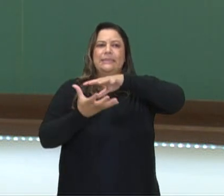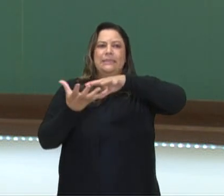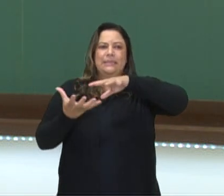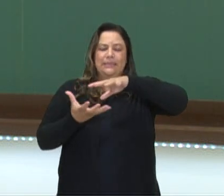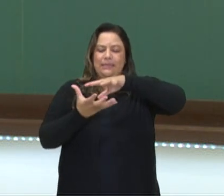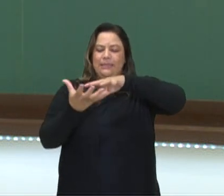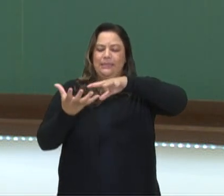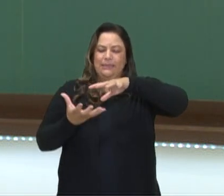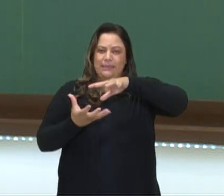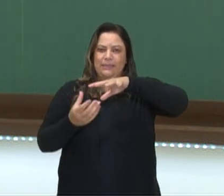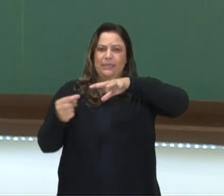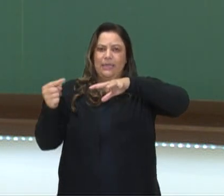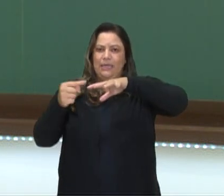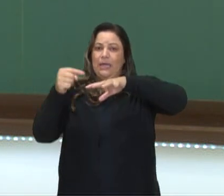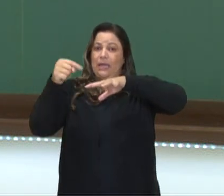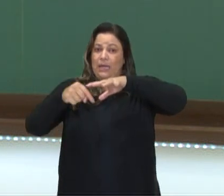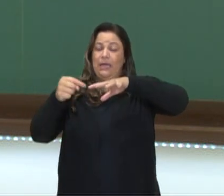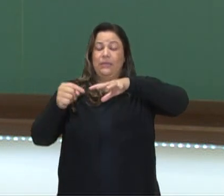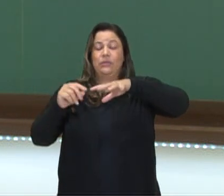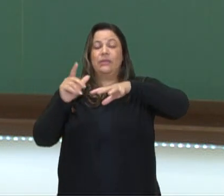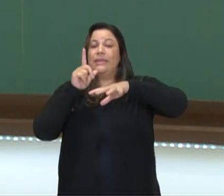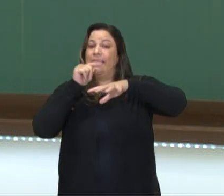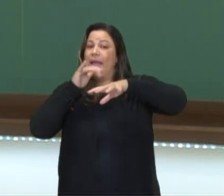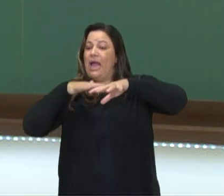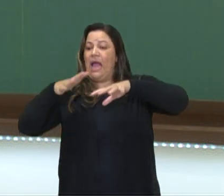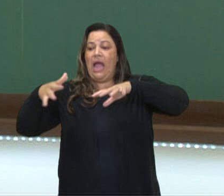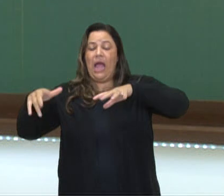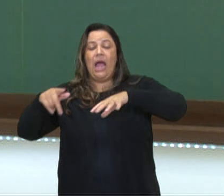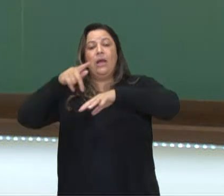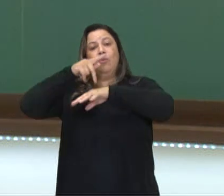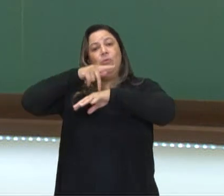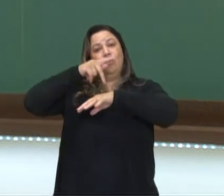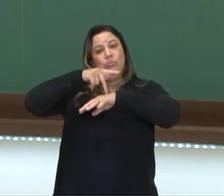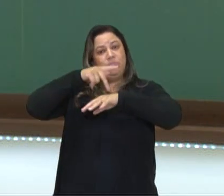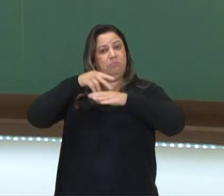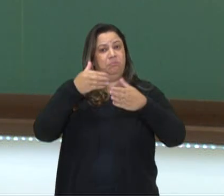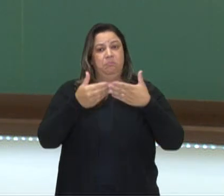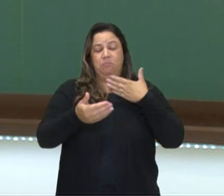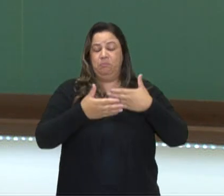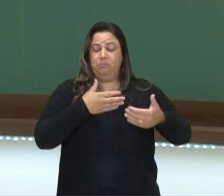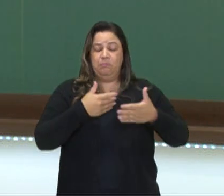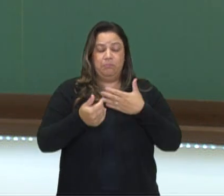a superfície hídrica ou a superfície rochosa. Podem